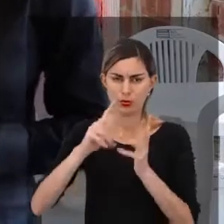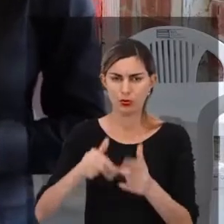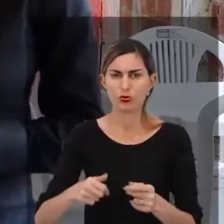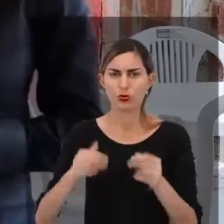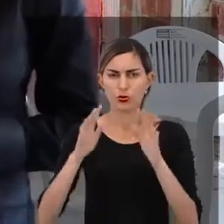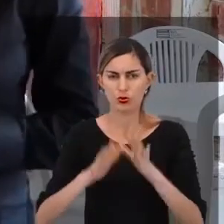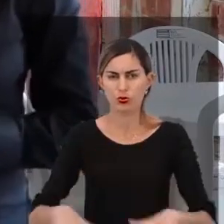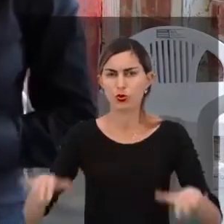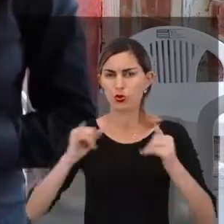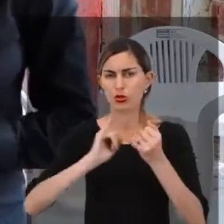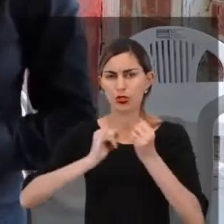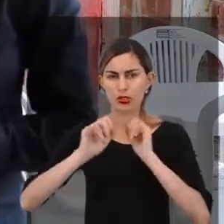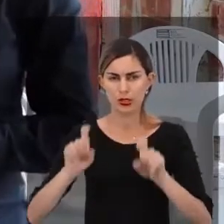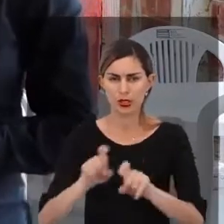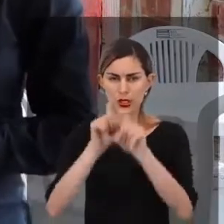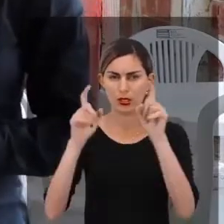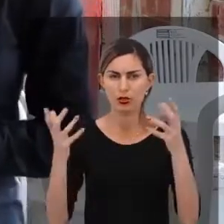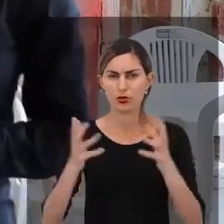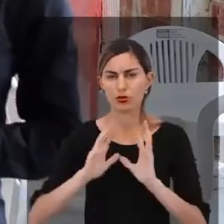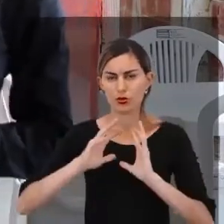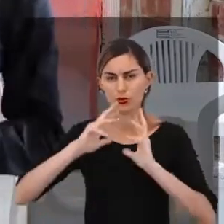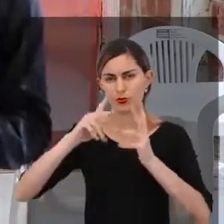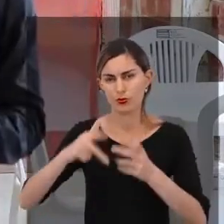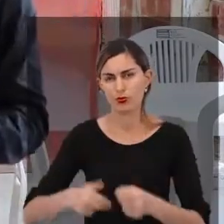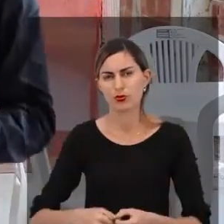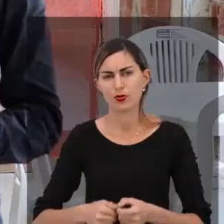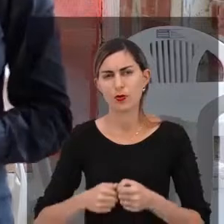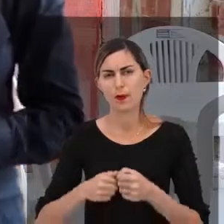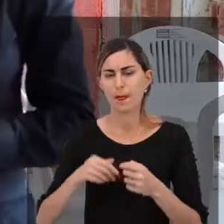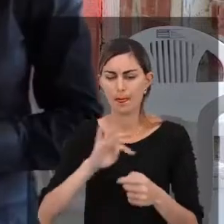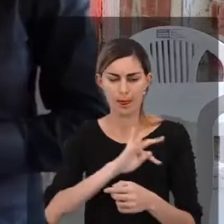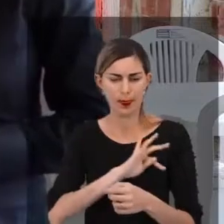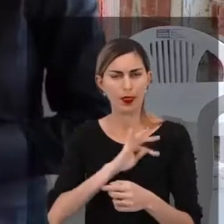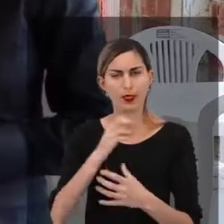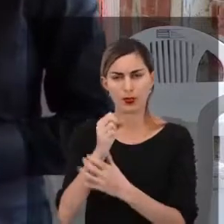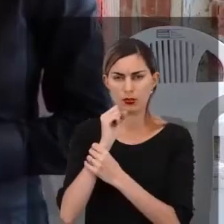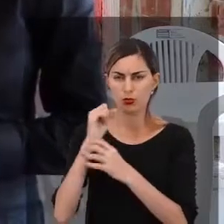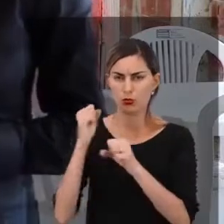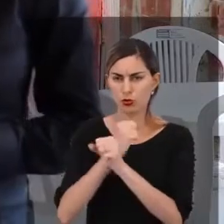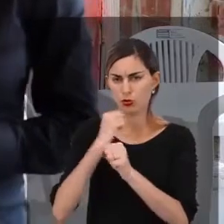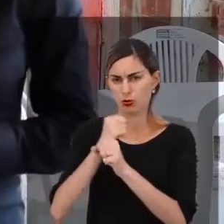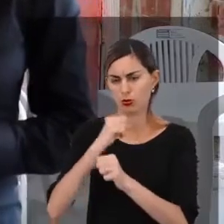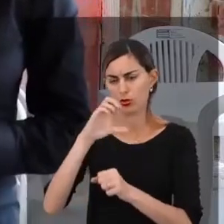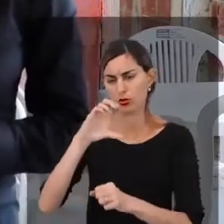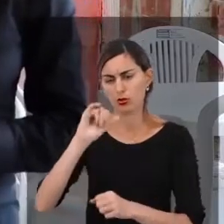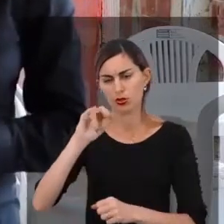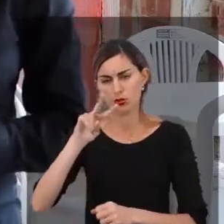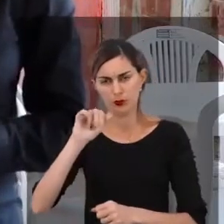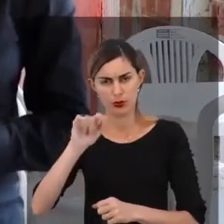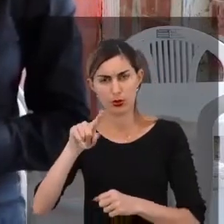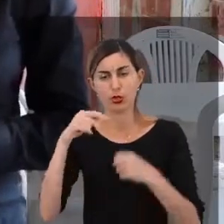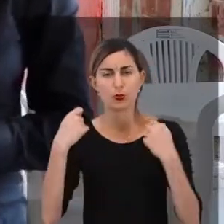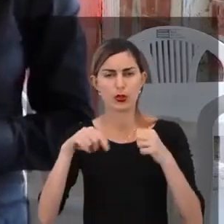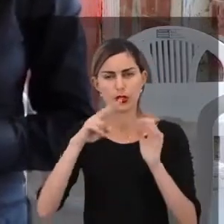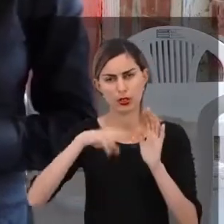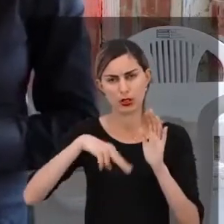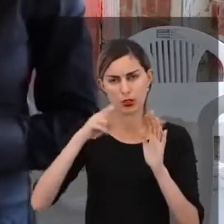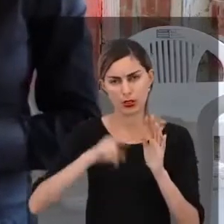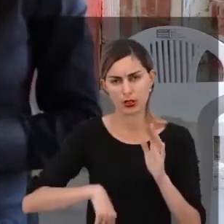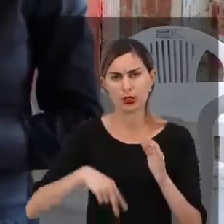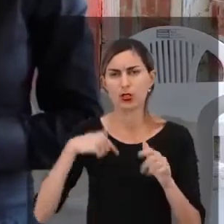e a nível de mundo, né? Porque a internet hoje, ela leva você para o mundo, né? Isso. O técnico de segurança da construção civil, ele